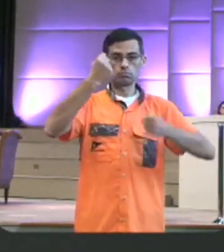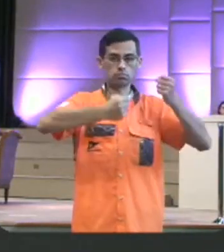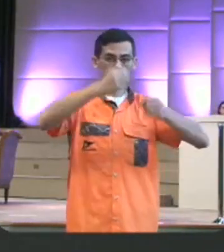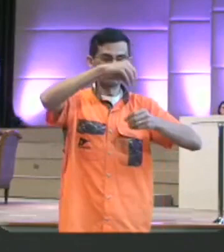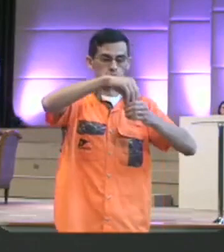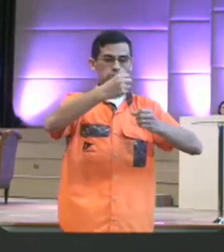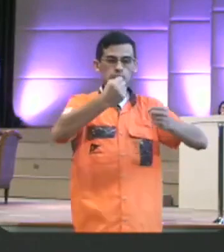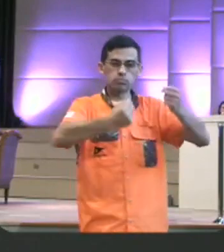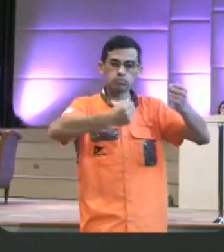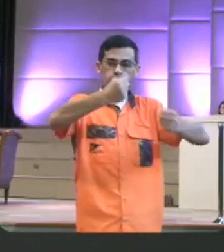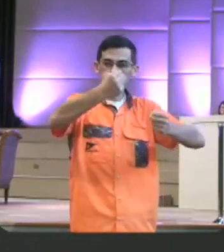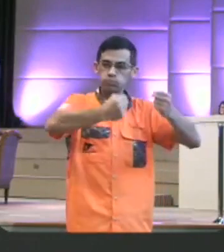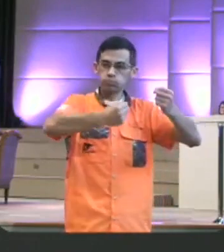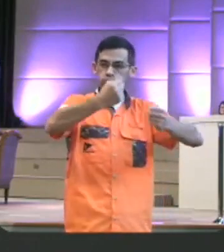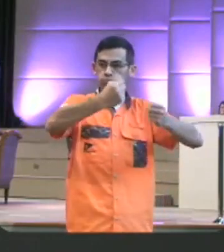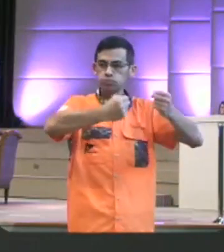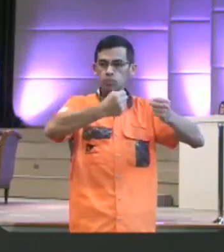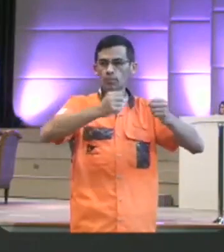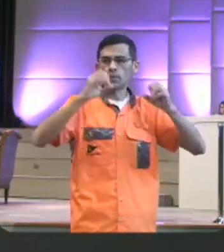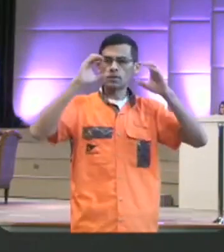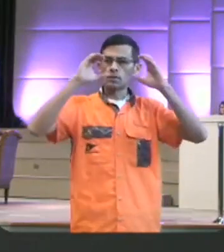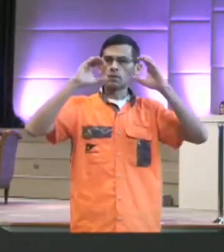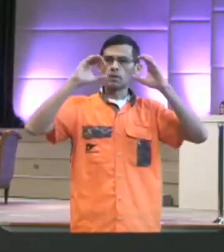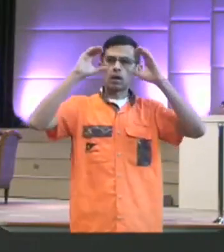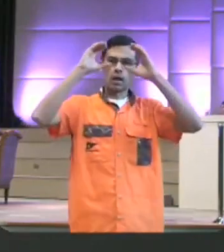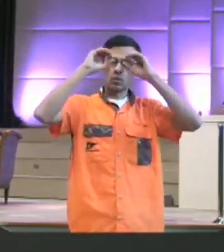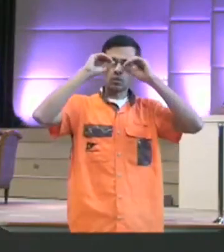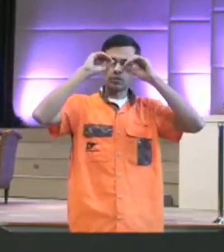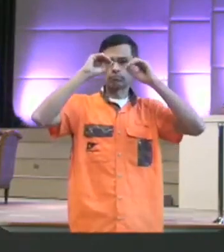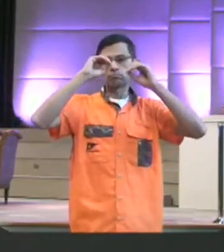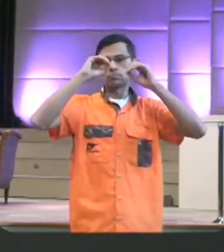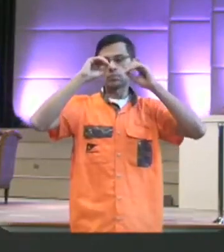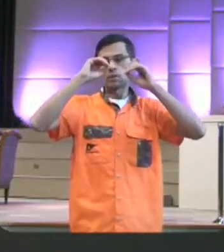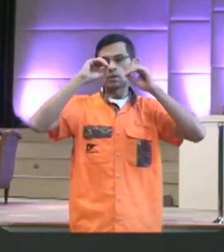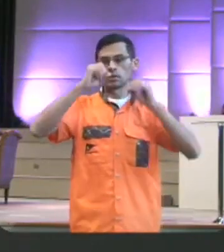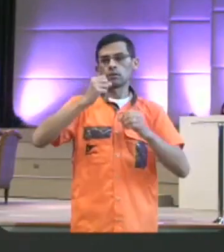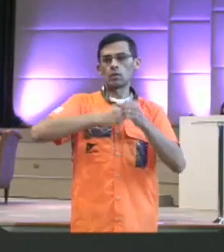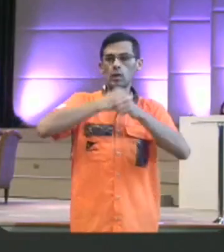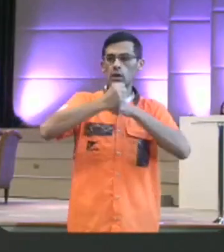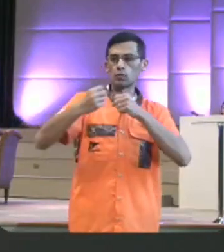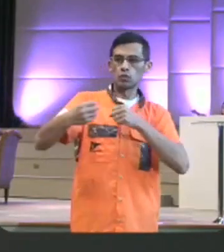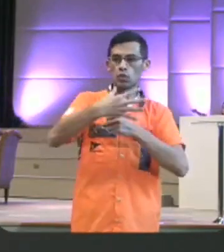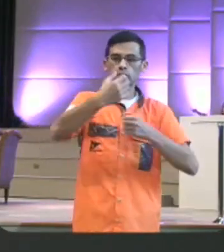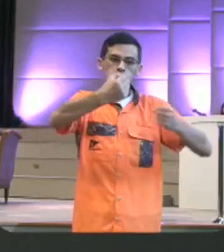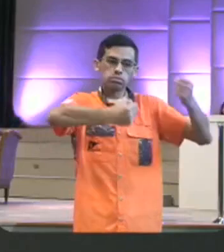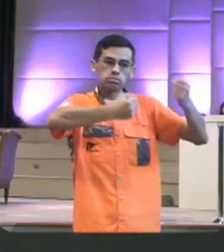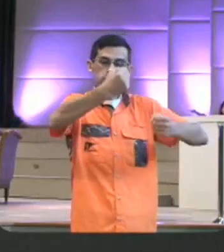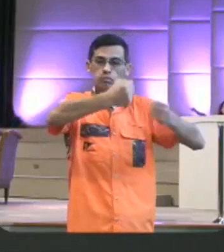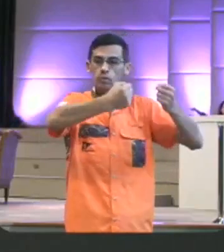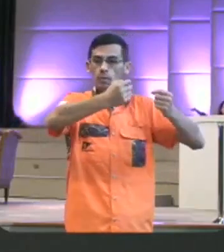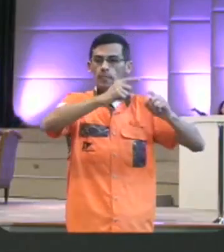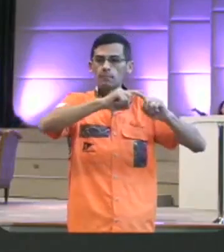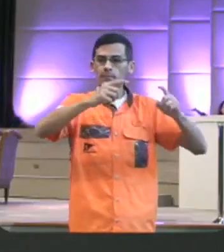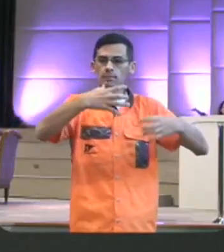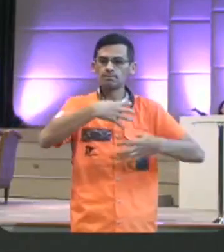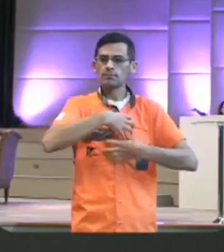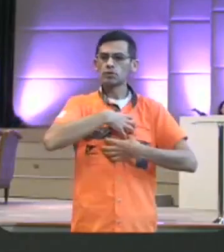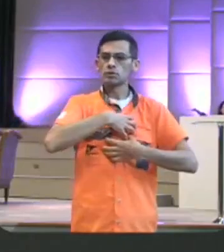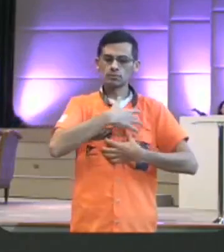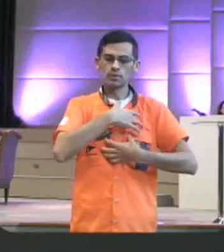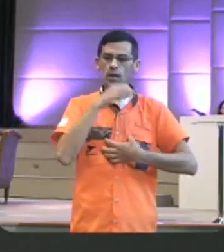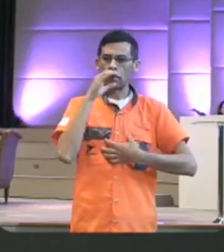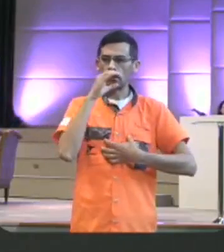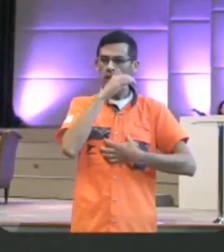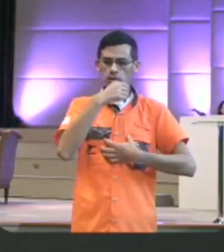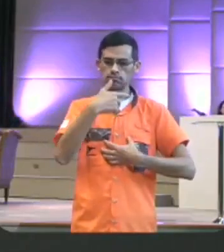carro, acho que na noite de ano novo, e de repente ele sentiu um negócio